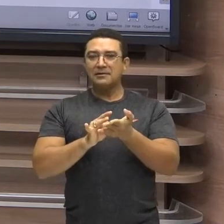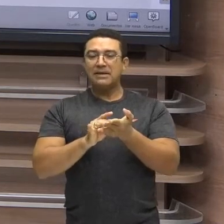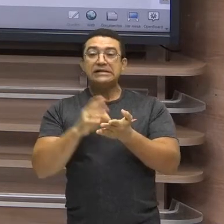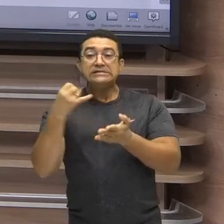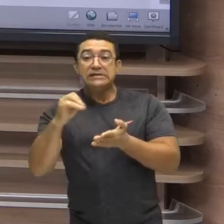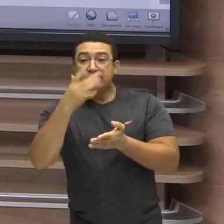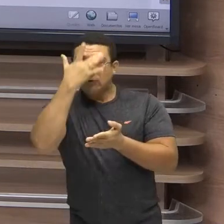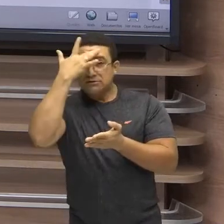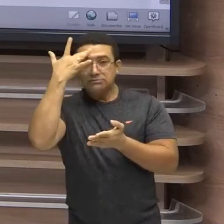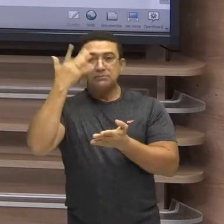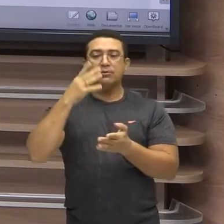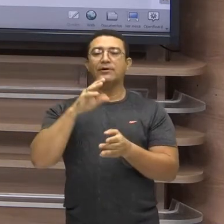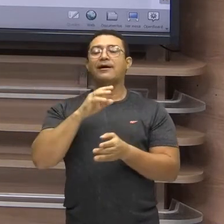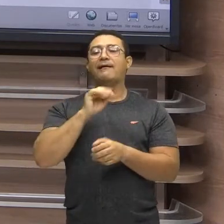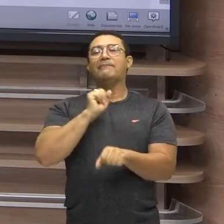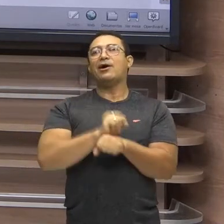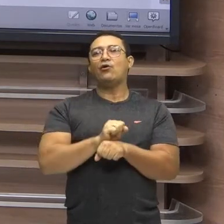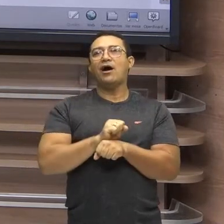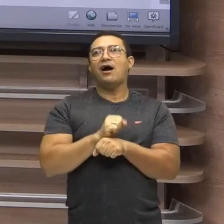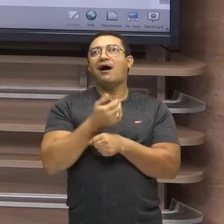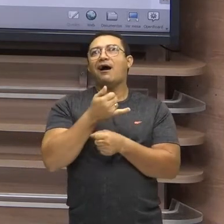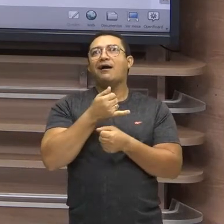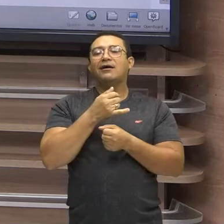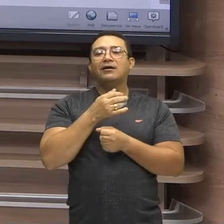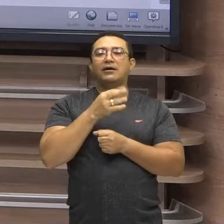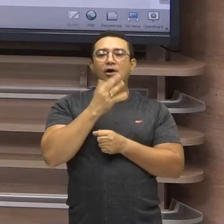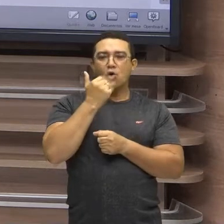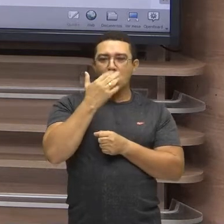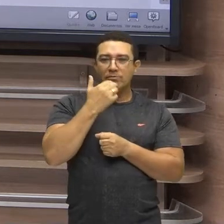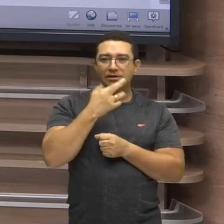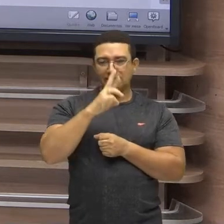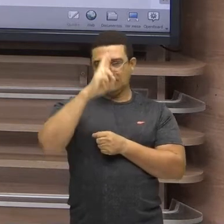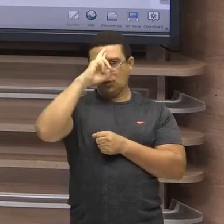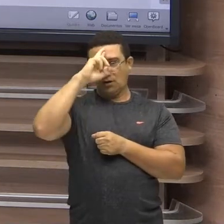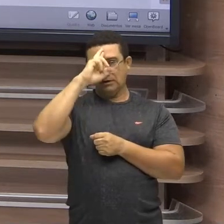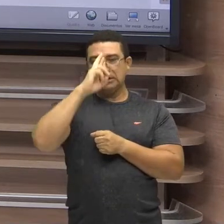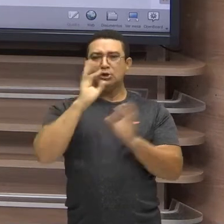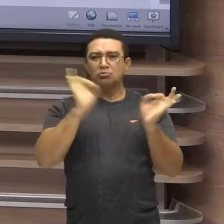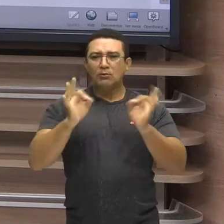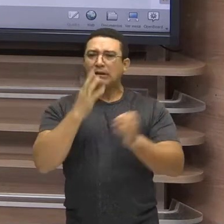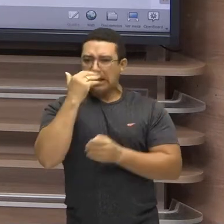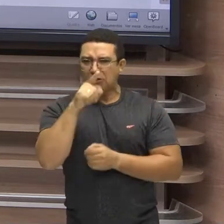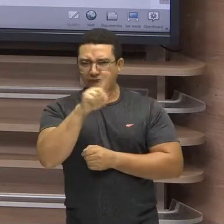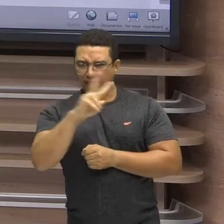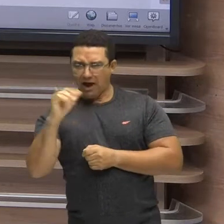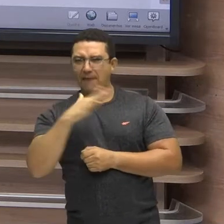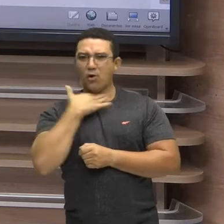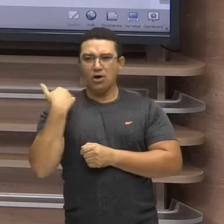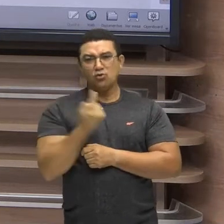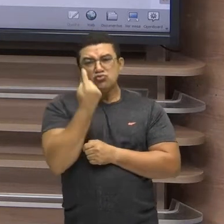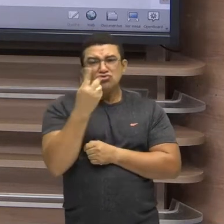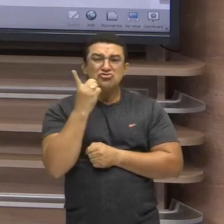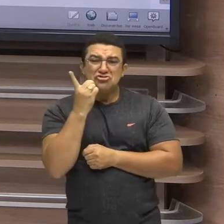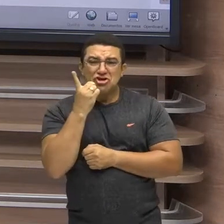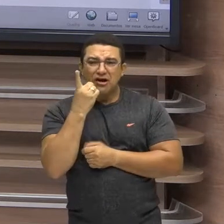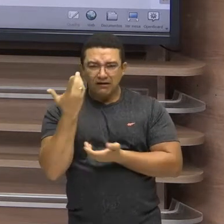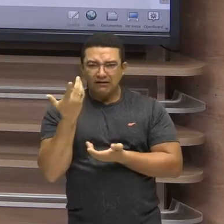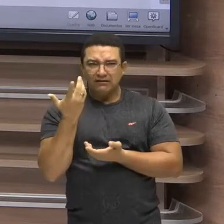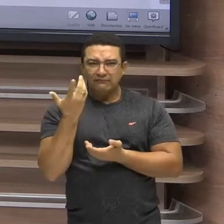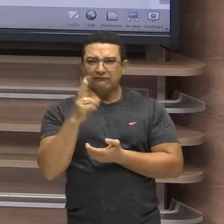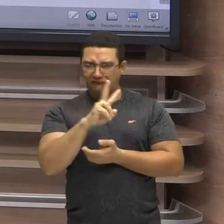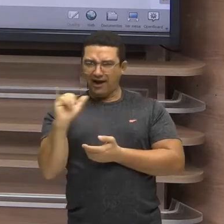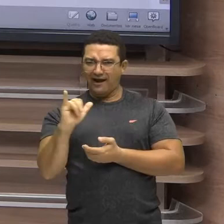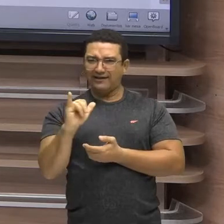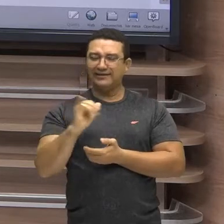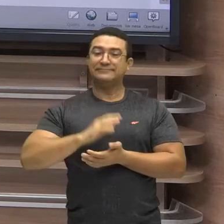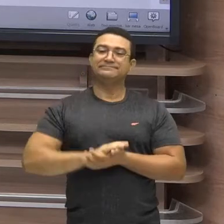naquele horário, ou pelo menos um dia, a gente vai morrer de fome? Eu acho muito difícil, né? Mas